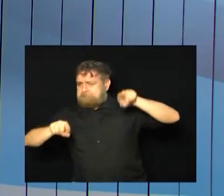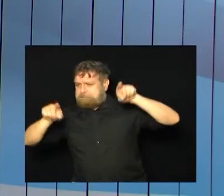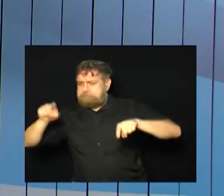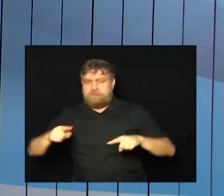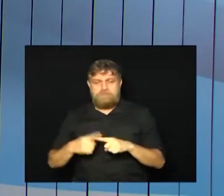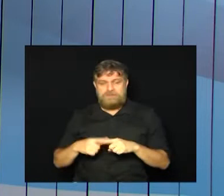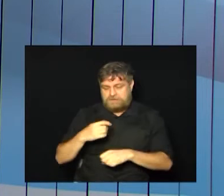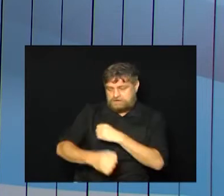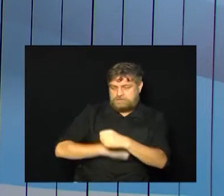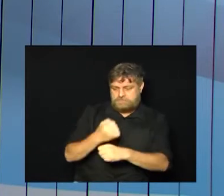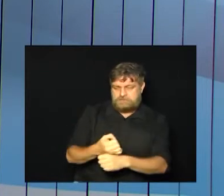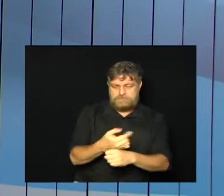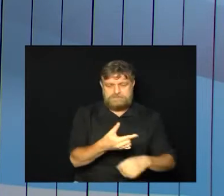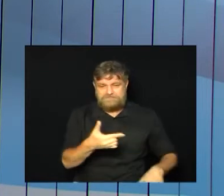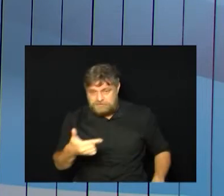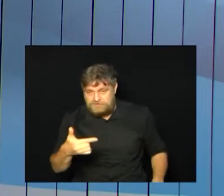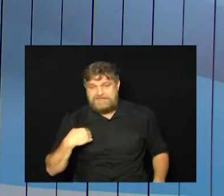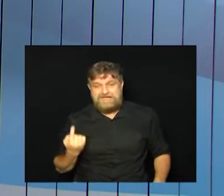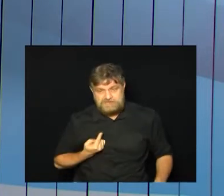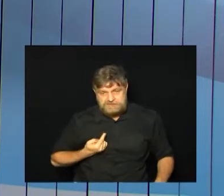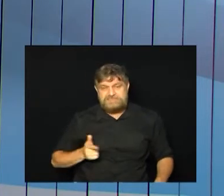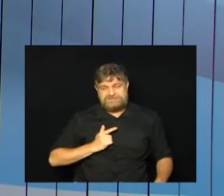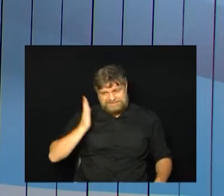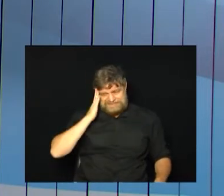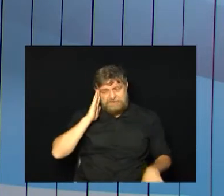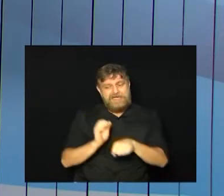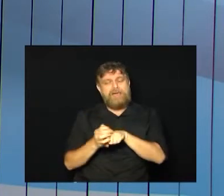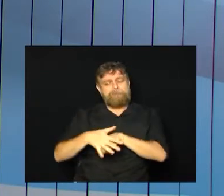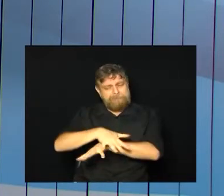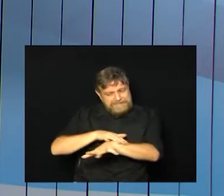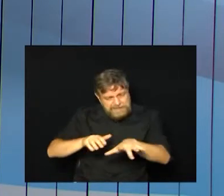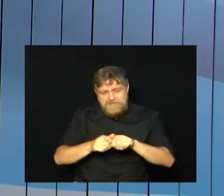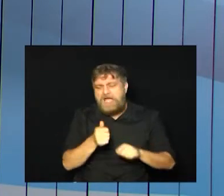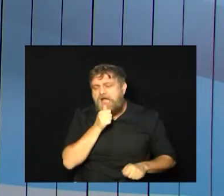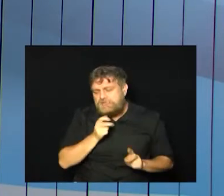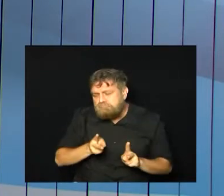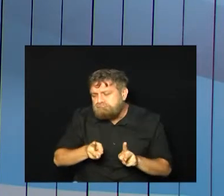de 2022 a gente vai conviver durante um tempo ainda com a pandemia?